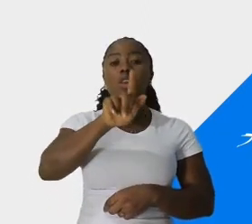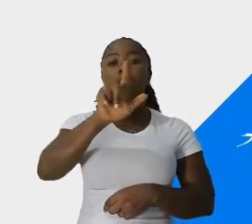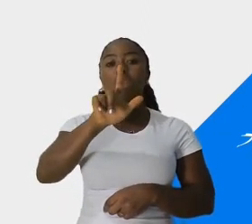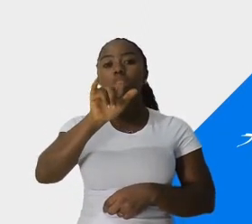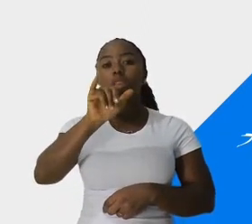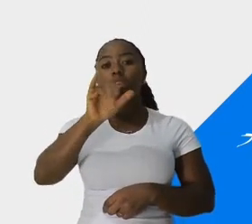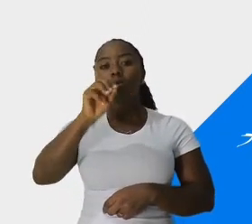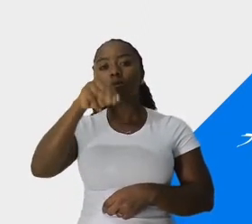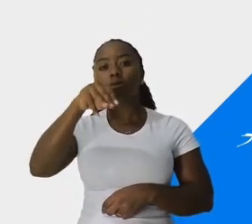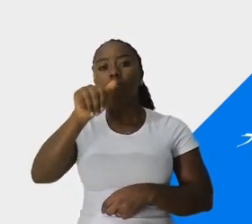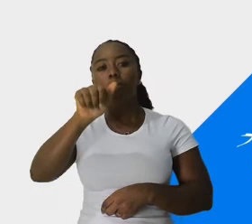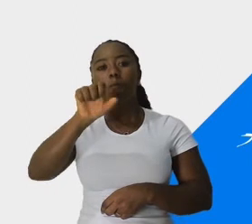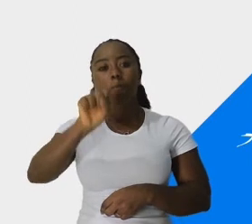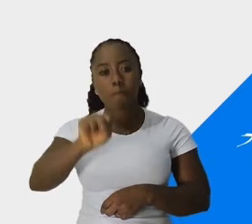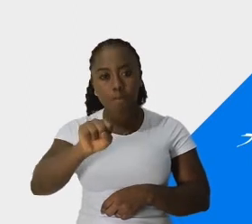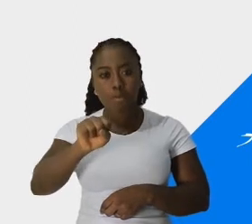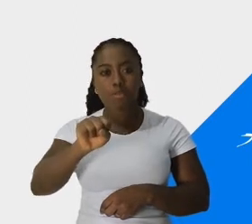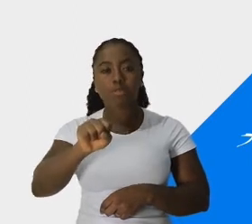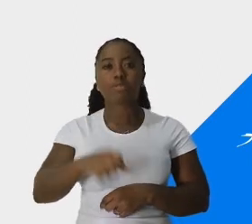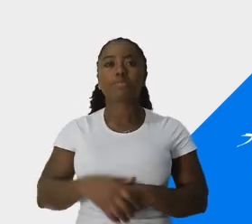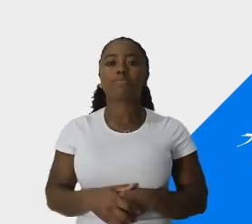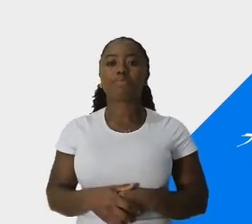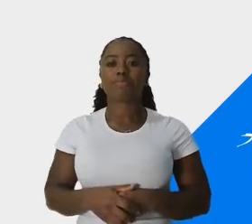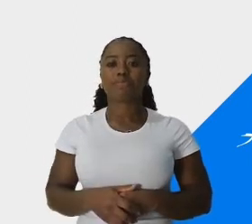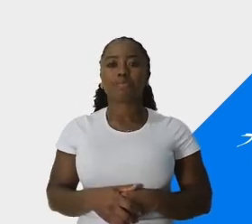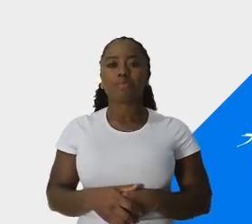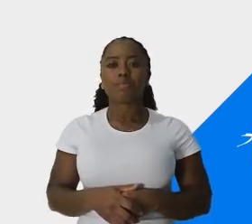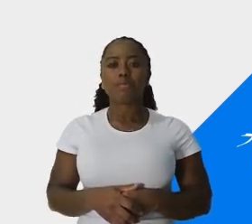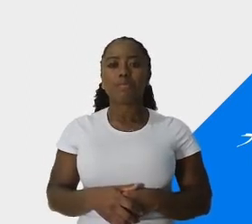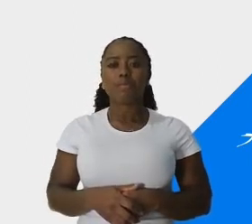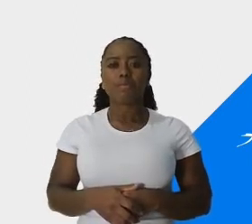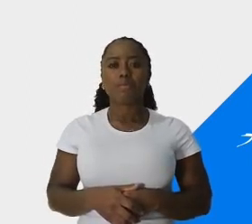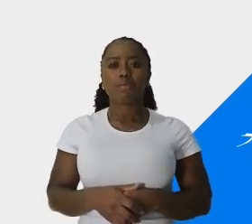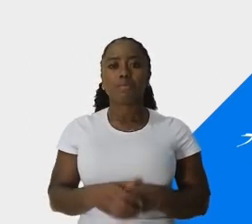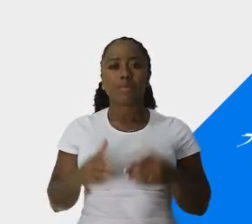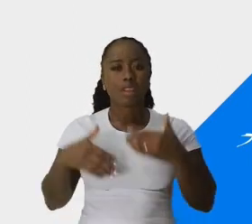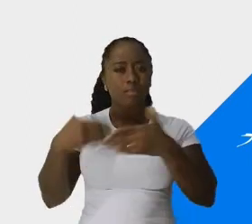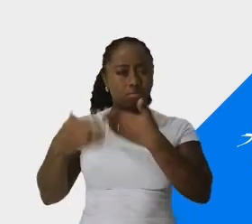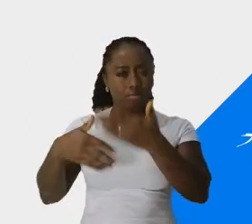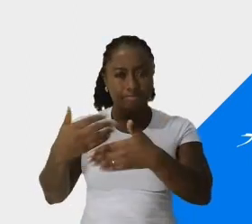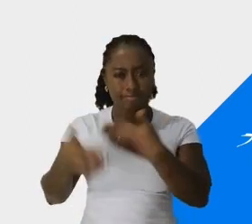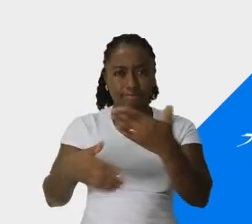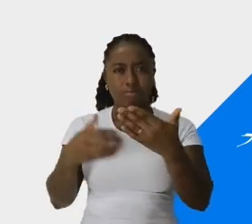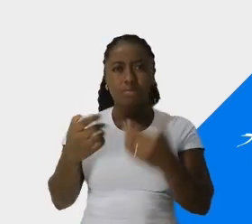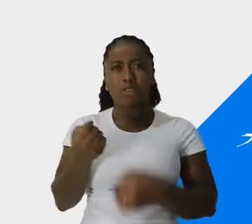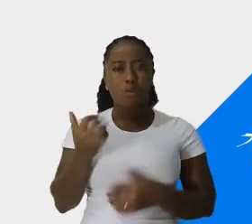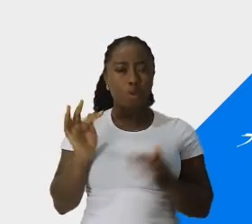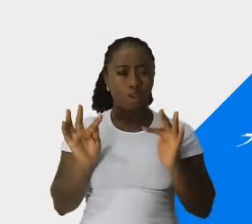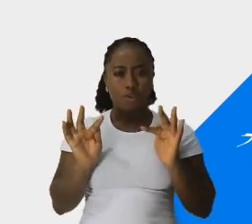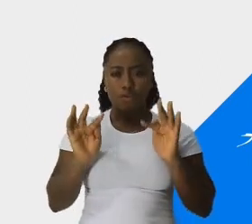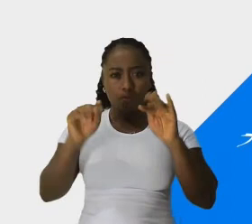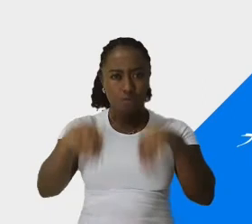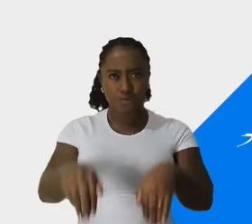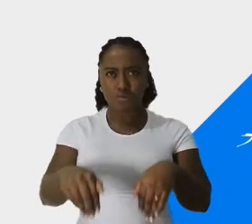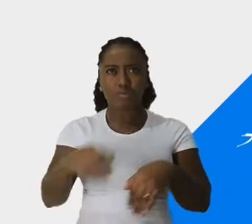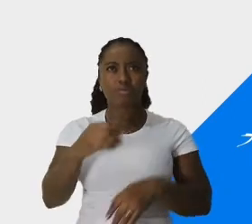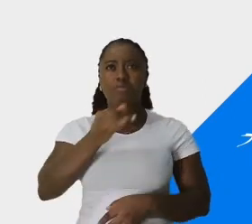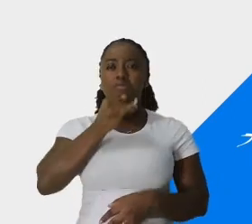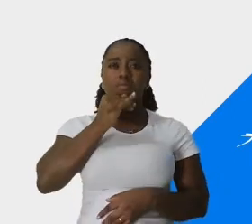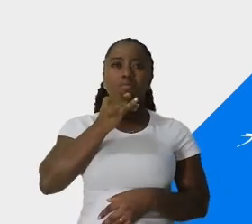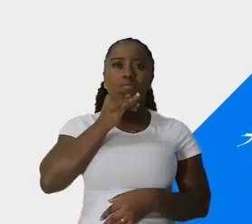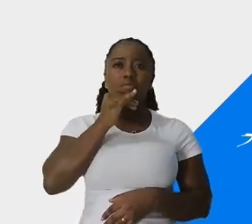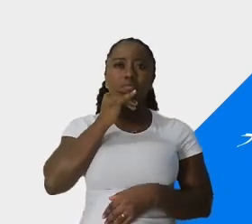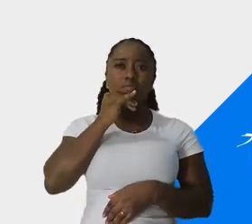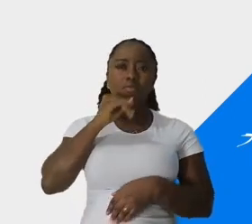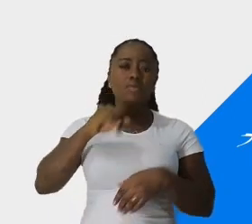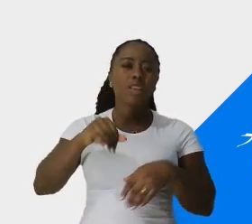Bem, aqui, para a gente encerrando, eu trouxe só um exemplo de um caso clínico que eu atendi recentemente